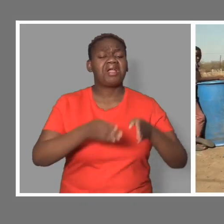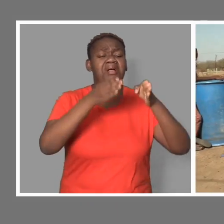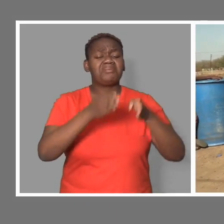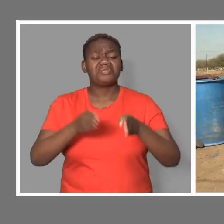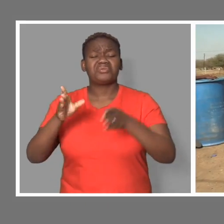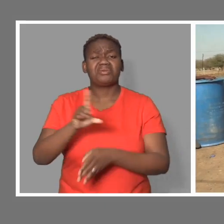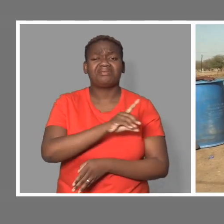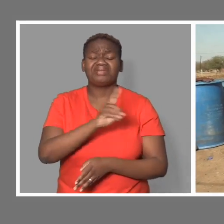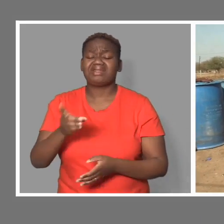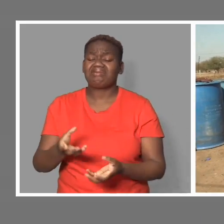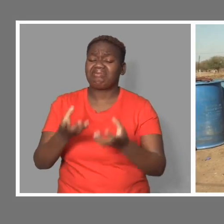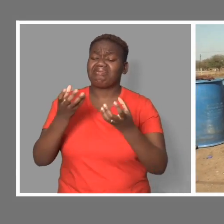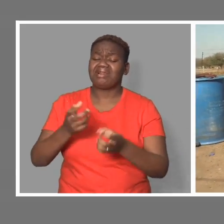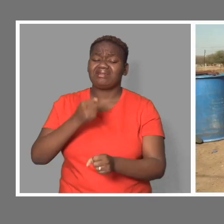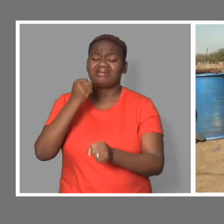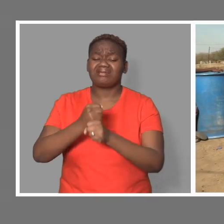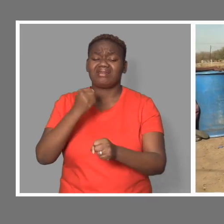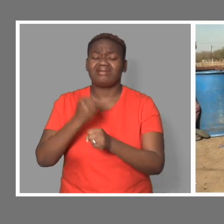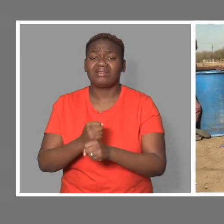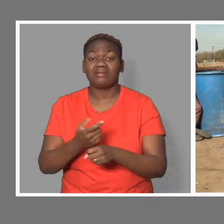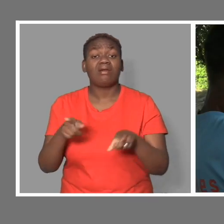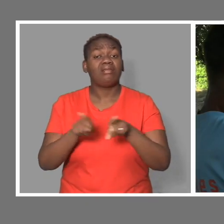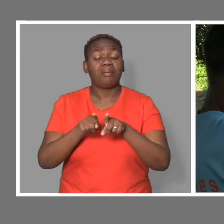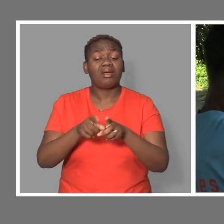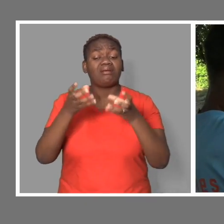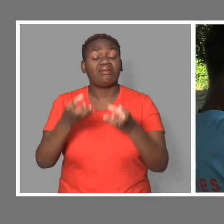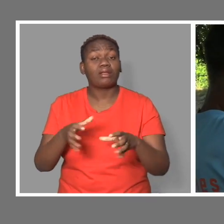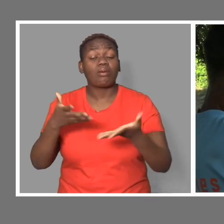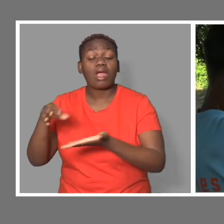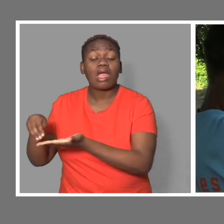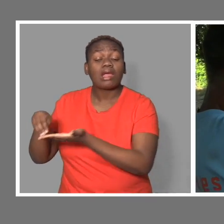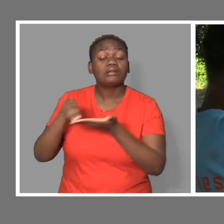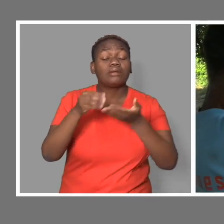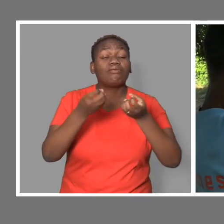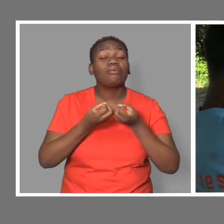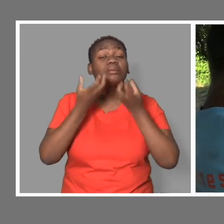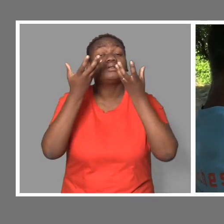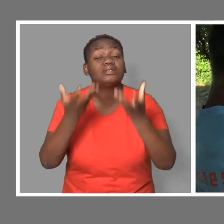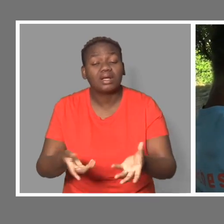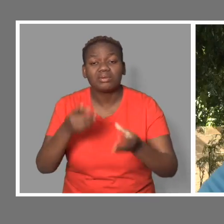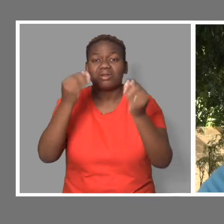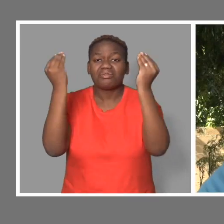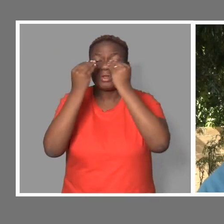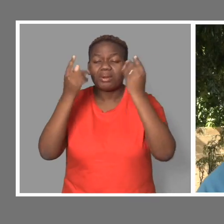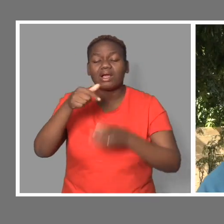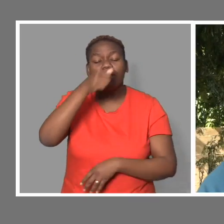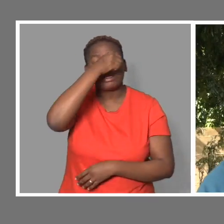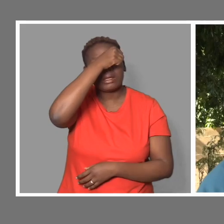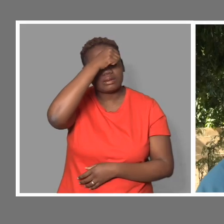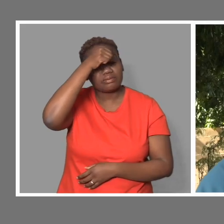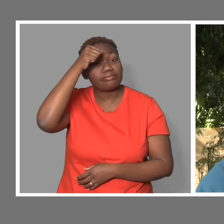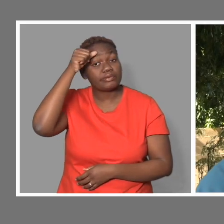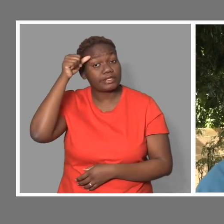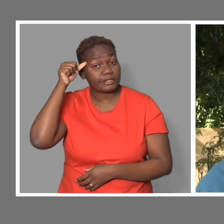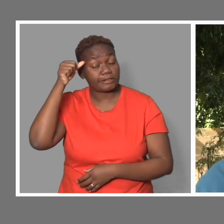A falta de emprego é mais acentuada em pessoas com deficiência e está associada à falta de formação e à dificuldade de